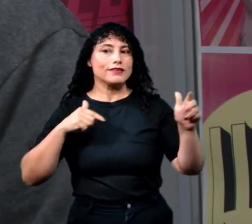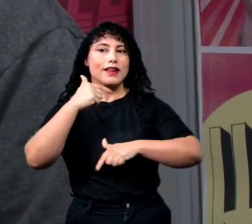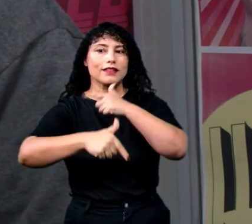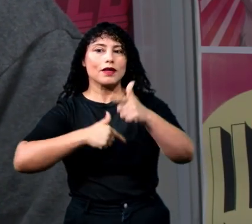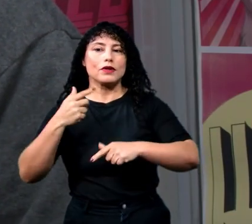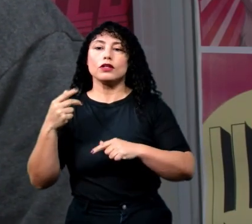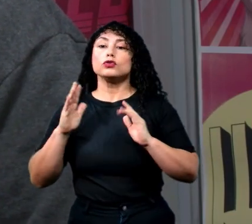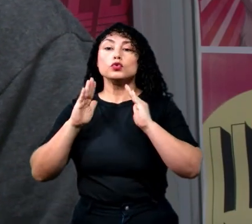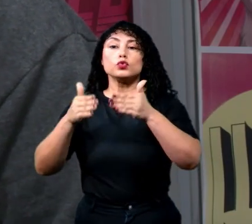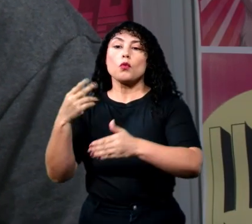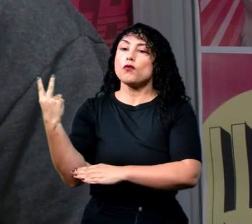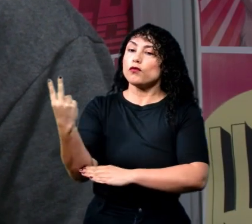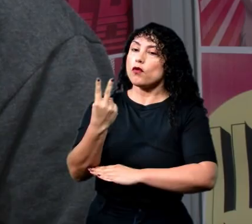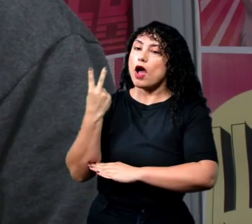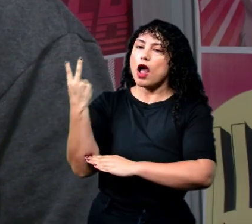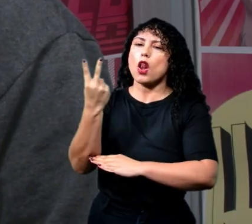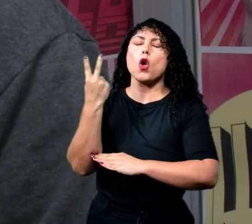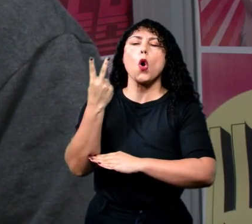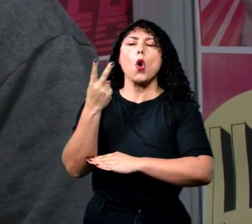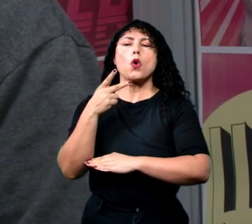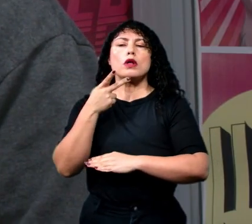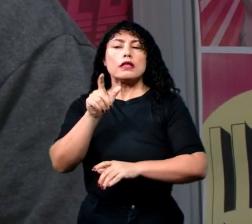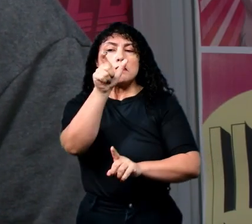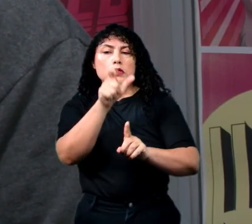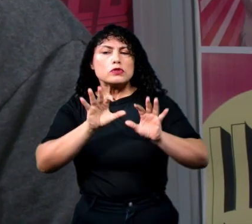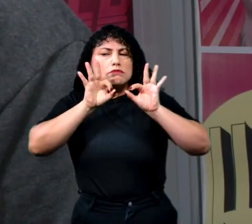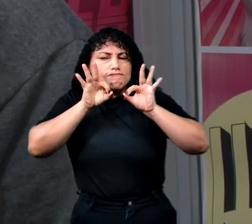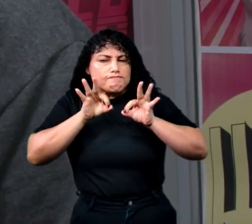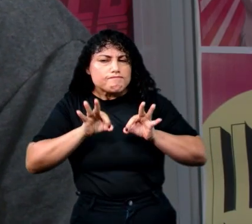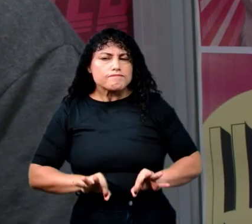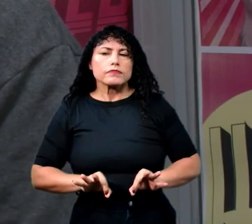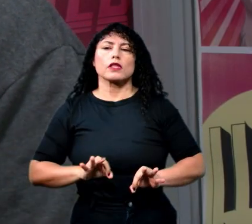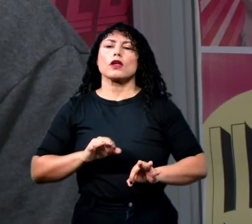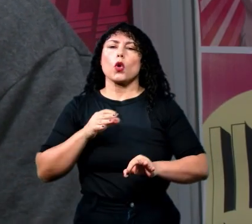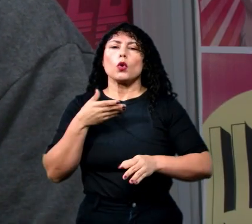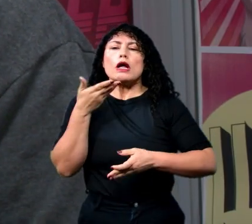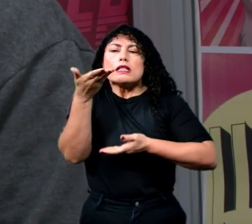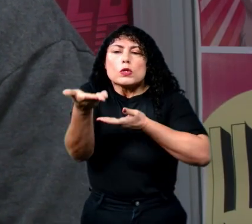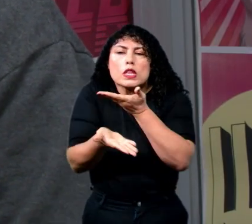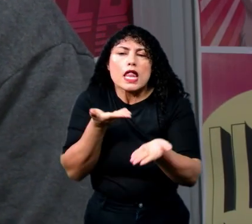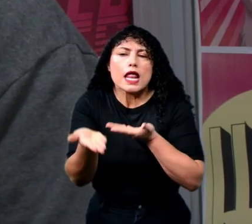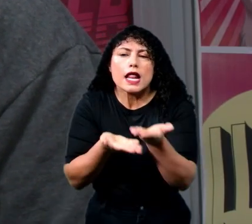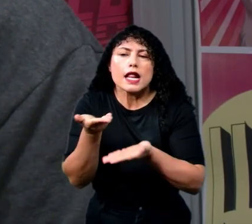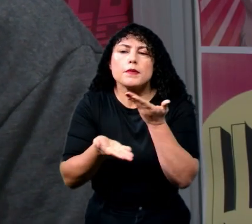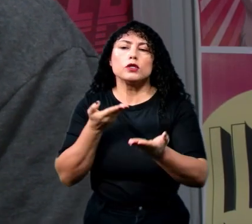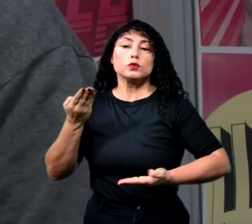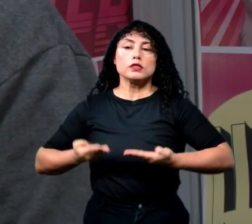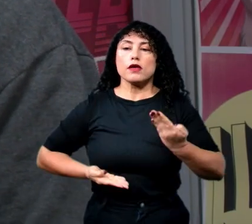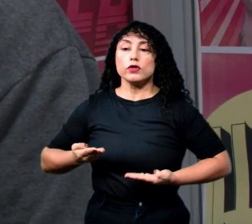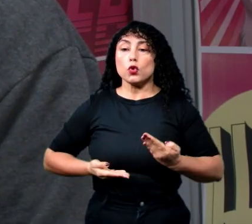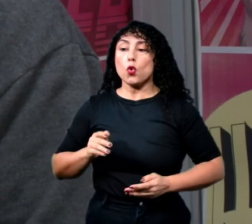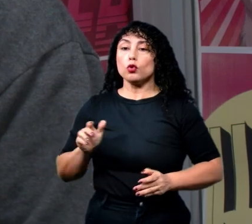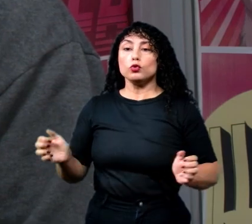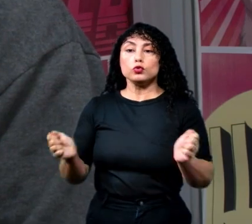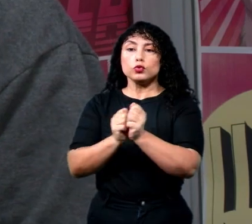os valores, né? Sobre essa questão da honestidade, né? Então, do tratamento do servidor com o público,